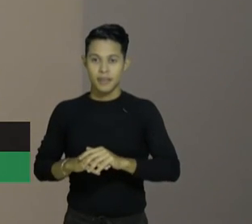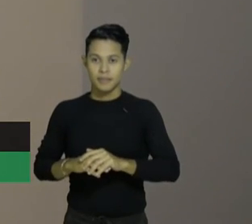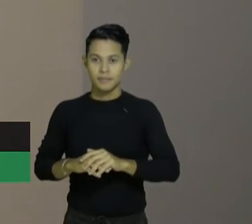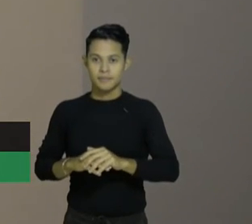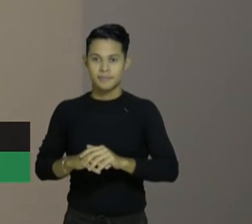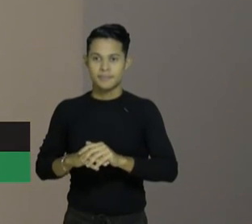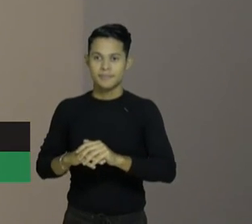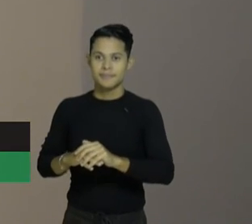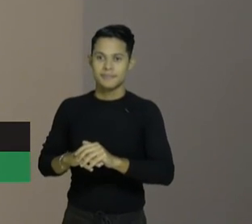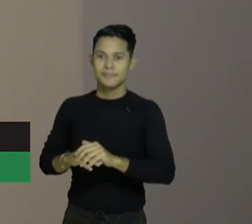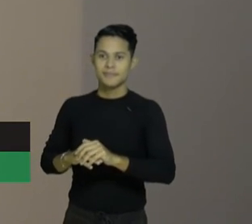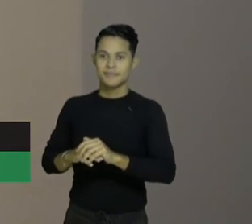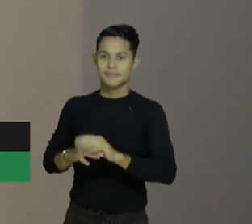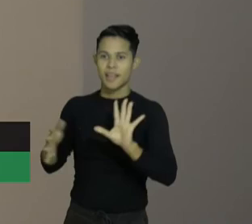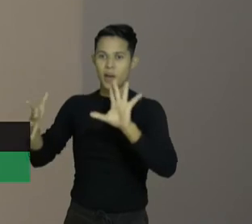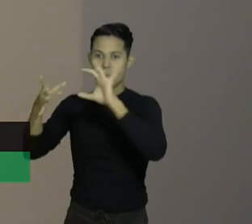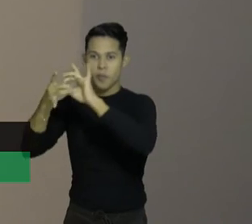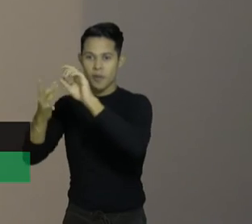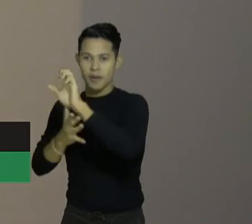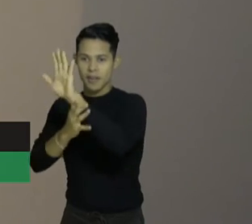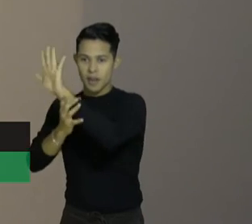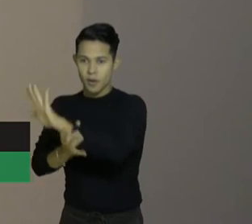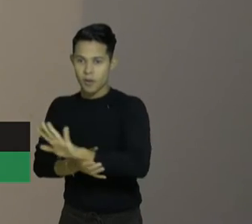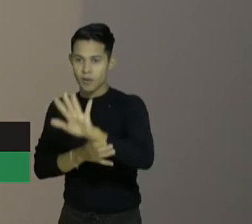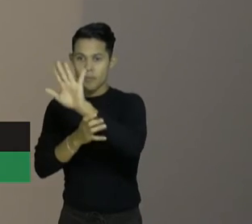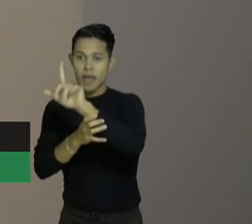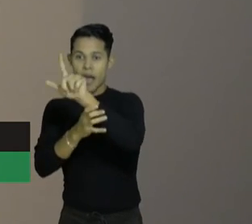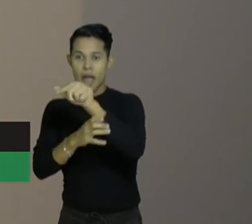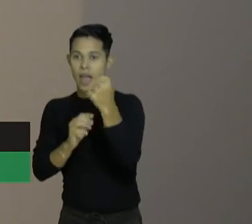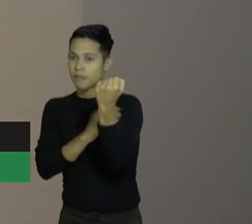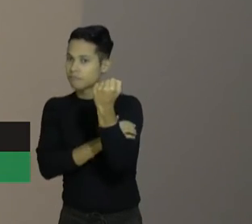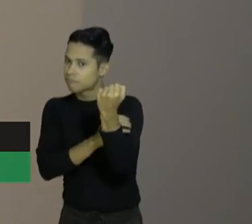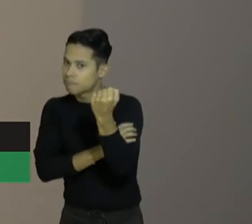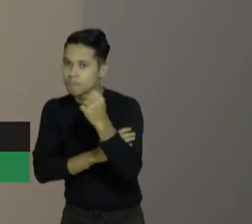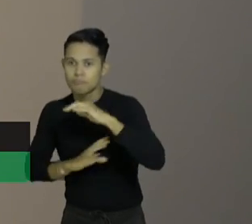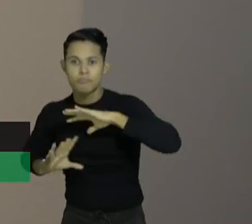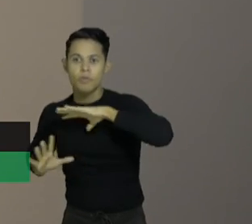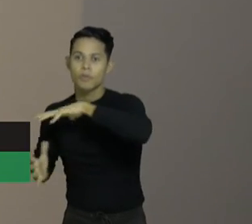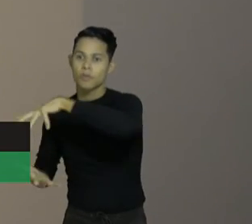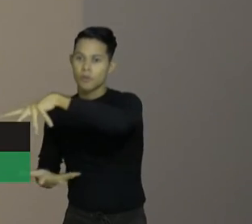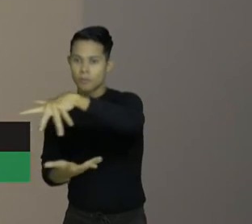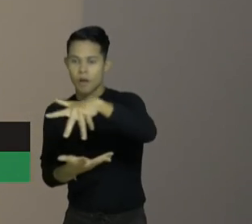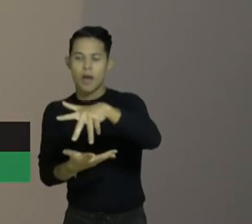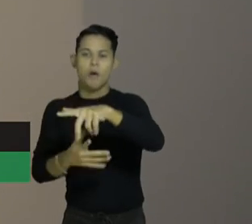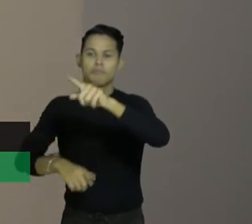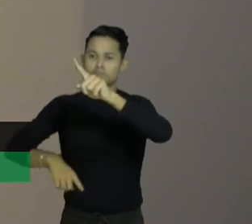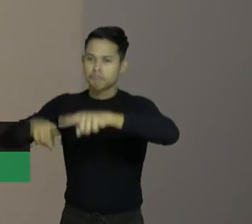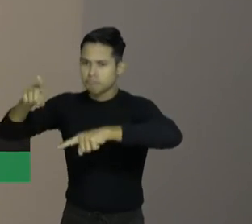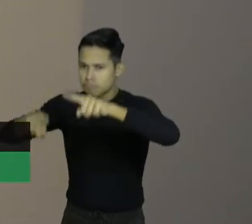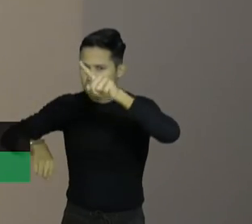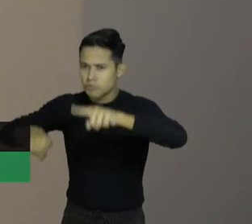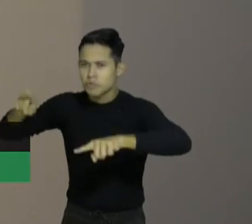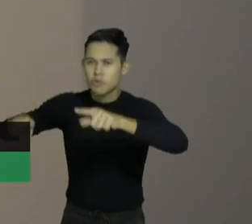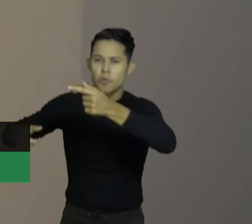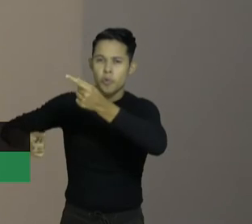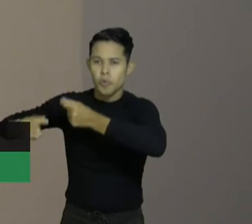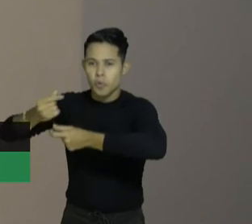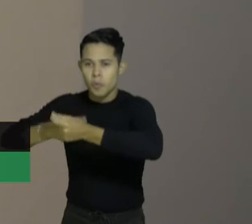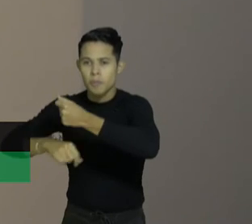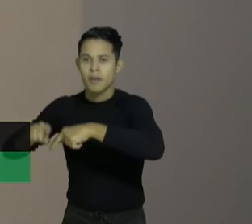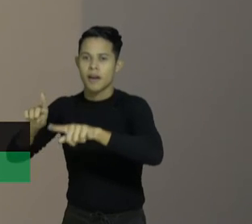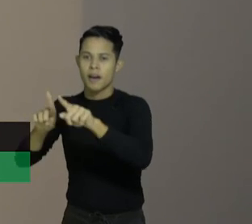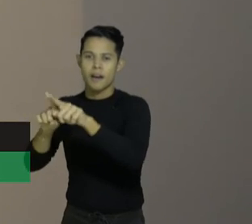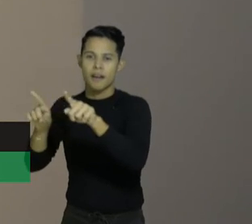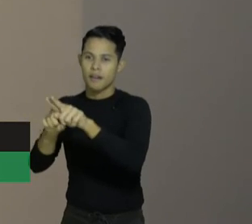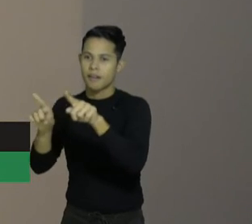europeia apresenta-se como uma potência Global com uma economia diversificada e um alto padrão de vida o